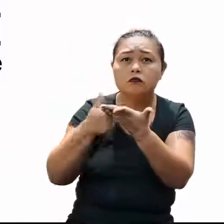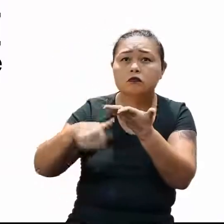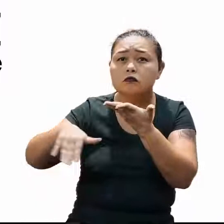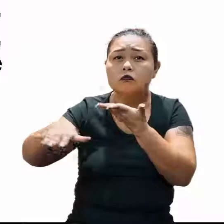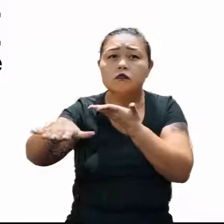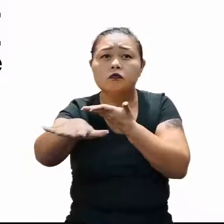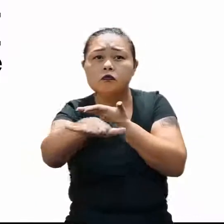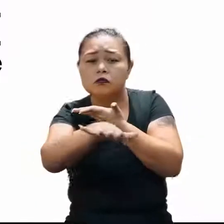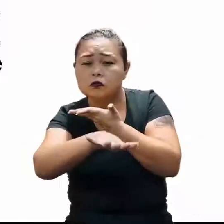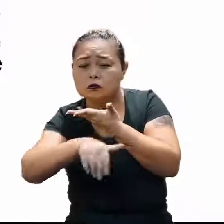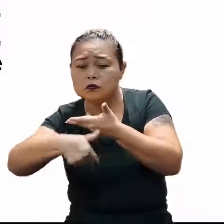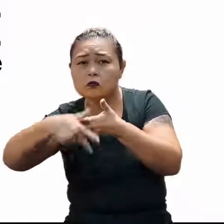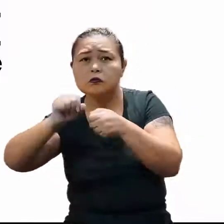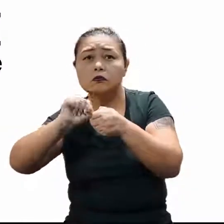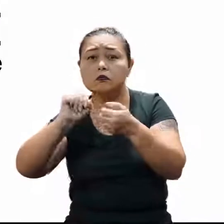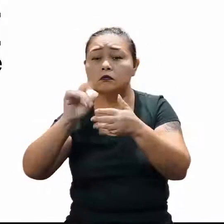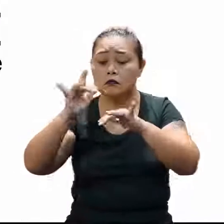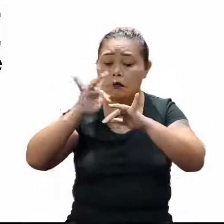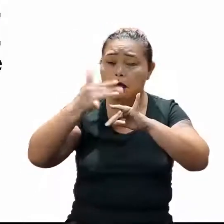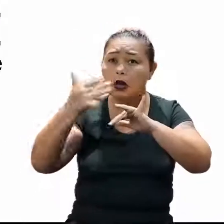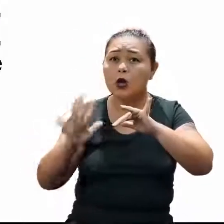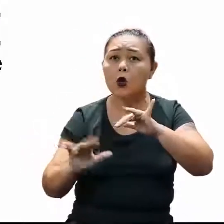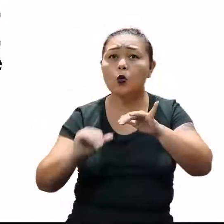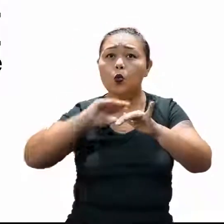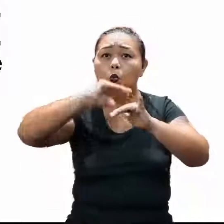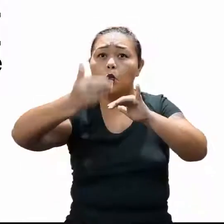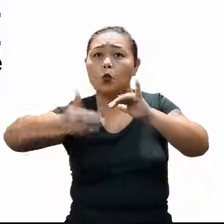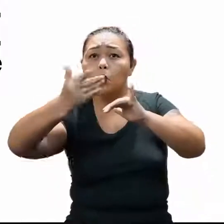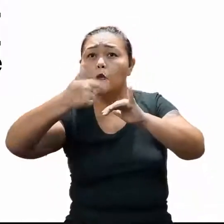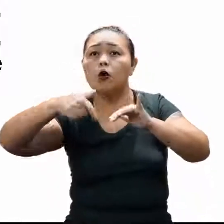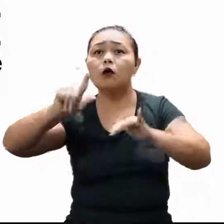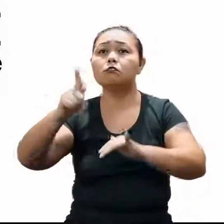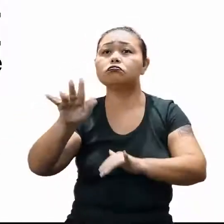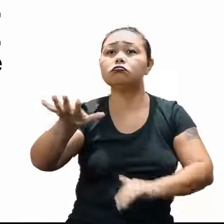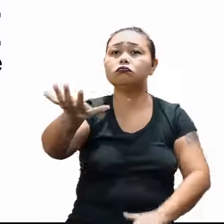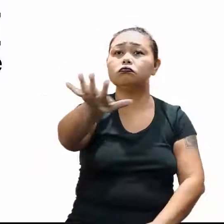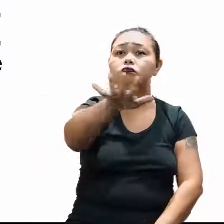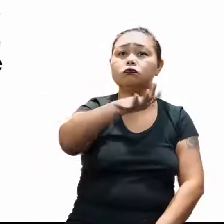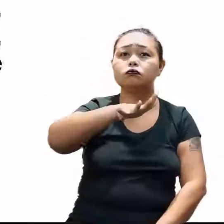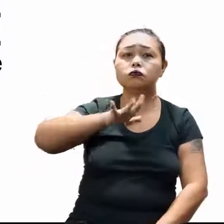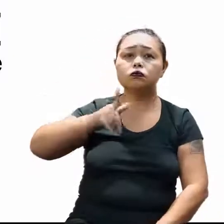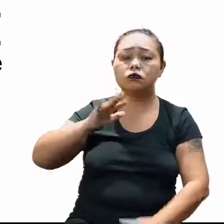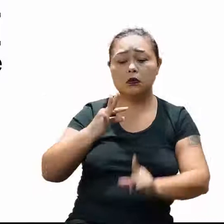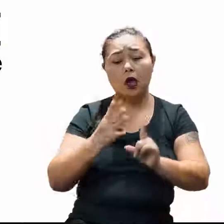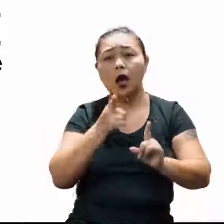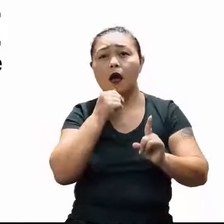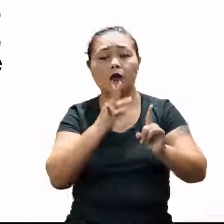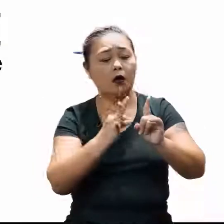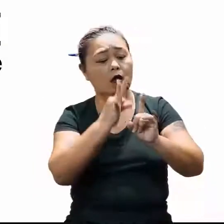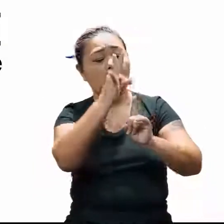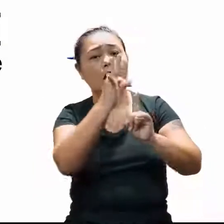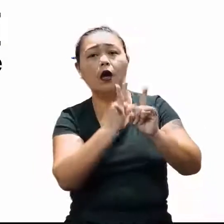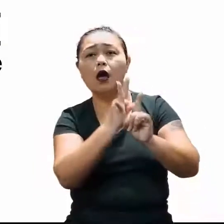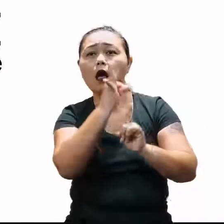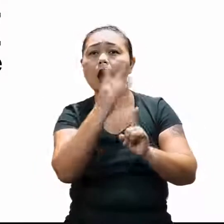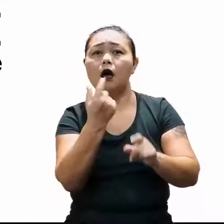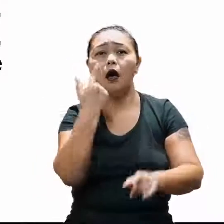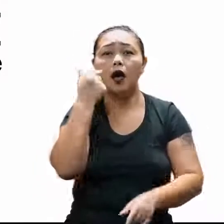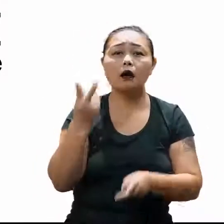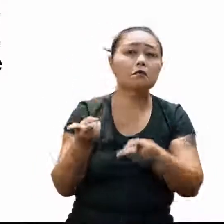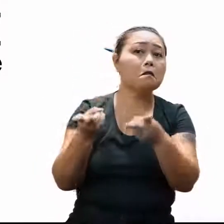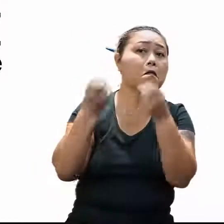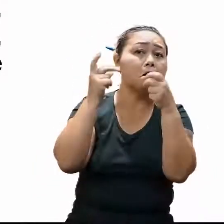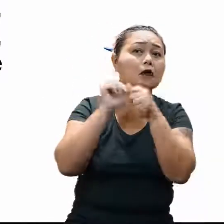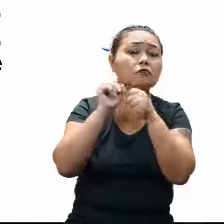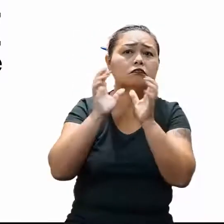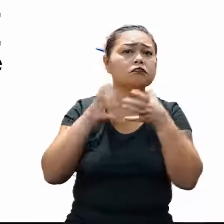etnografia, mineralogia, geologia e águas termais. Percebam vocês, então, que